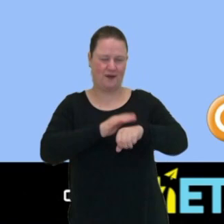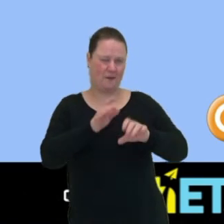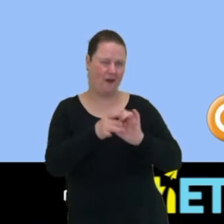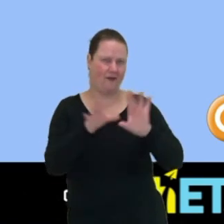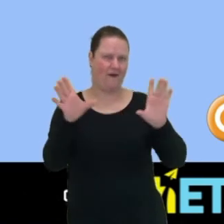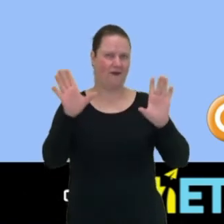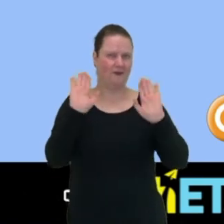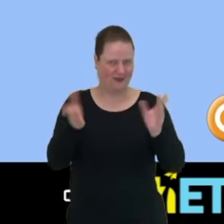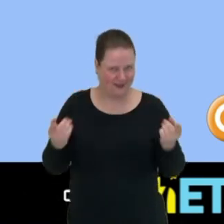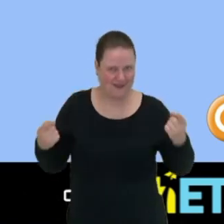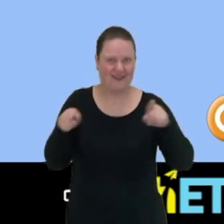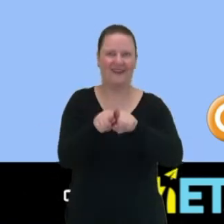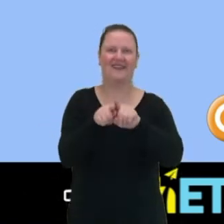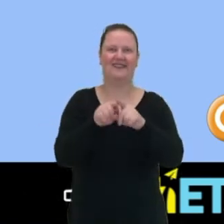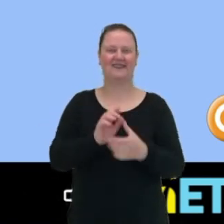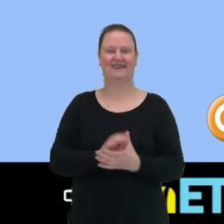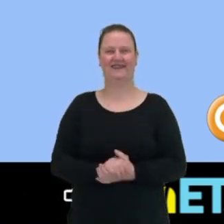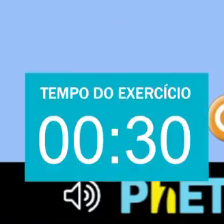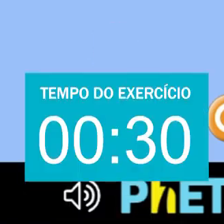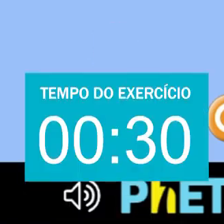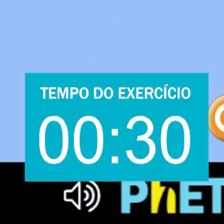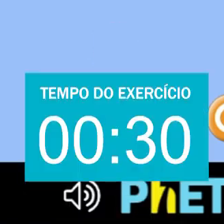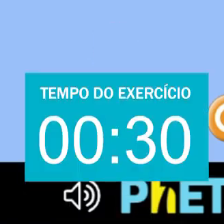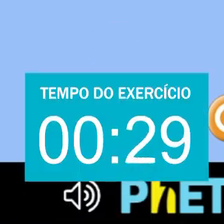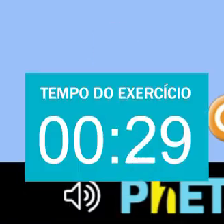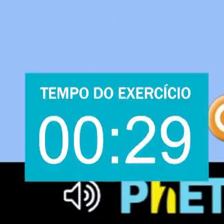vocês e já retorno.